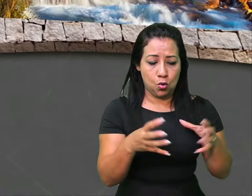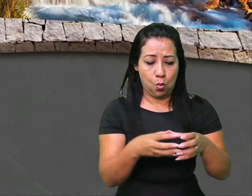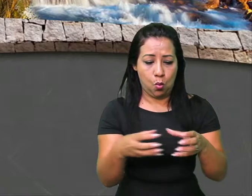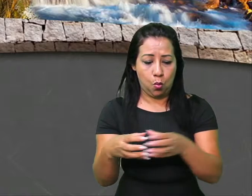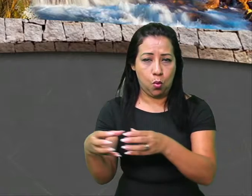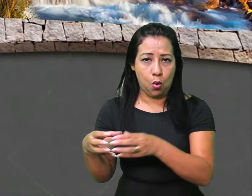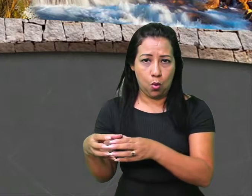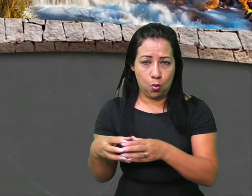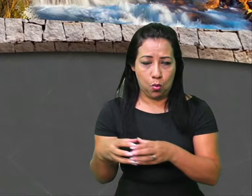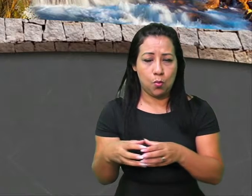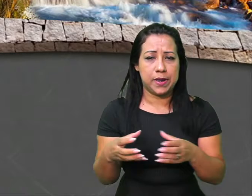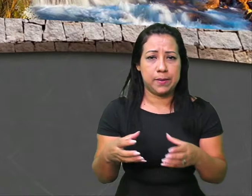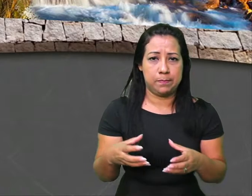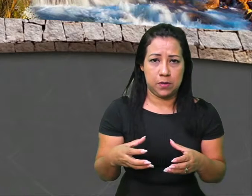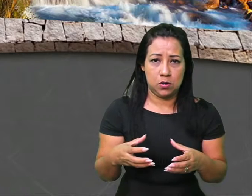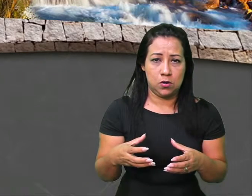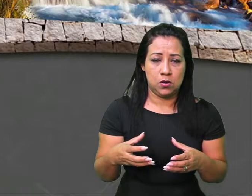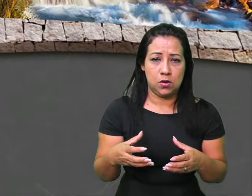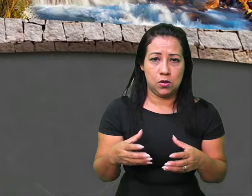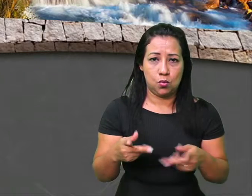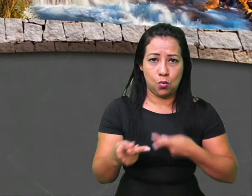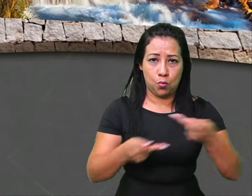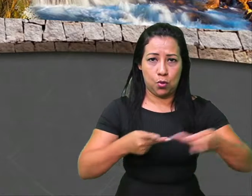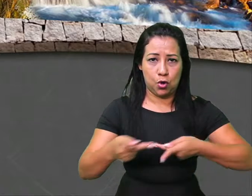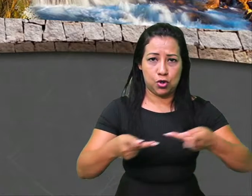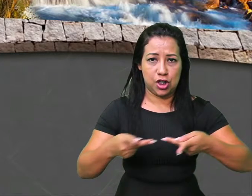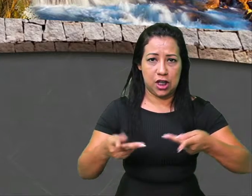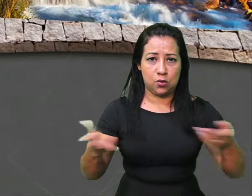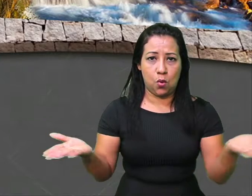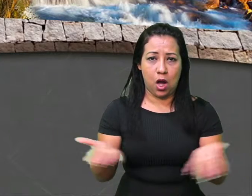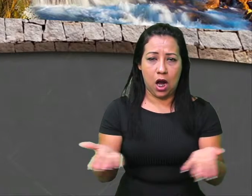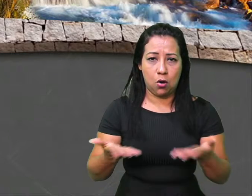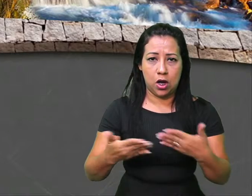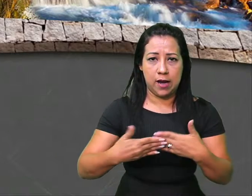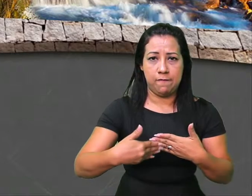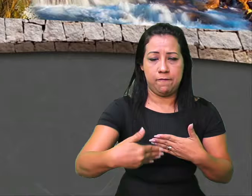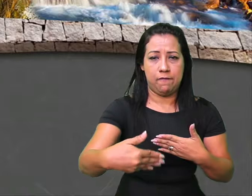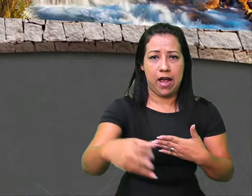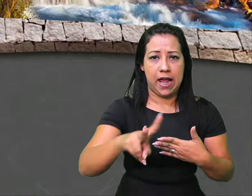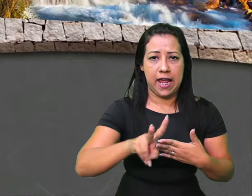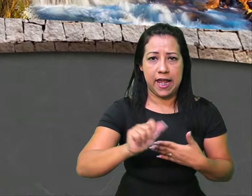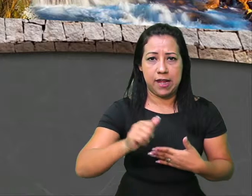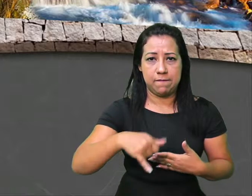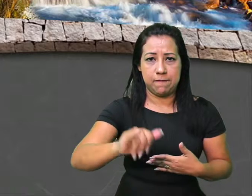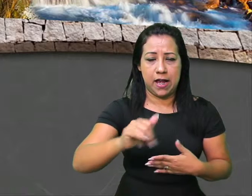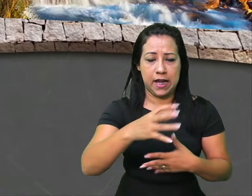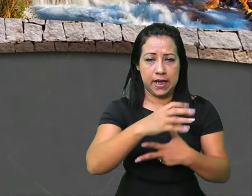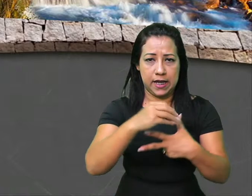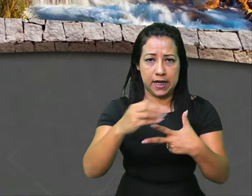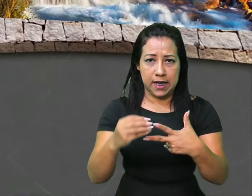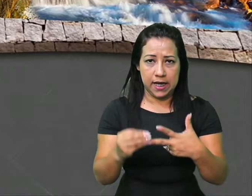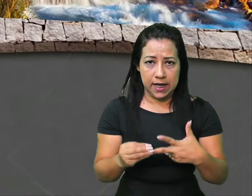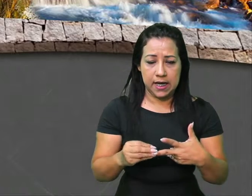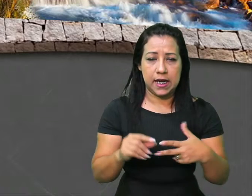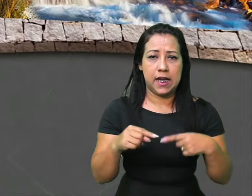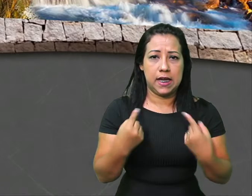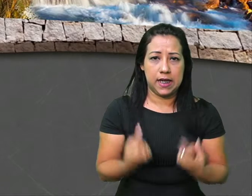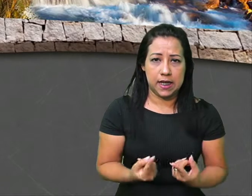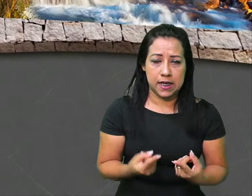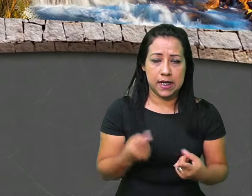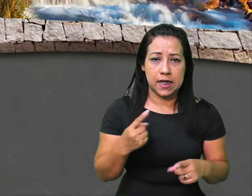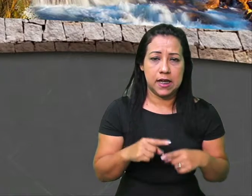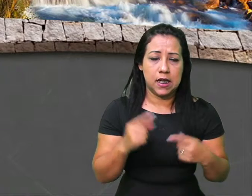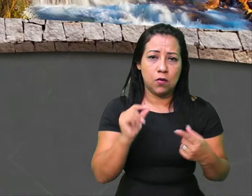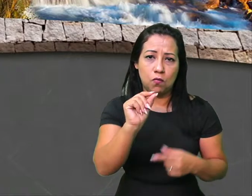O terceiro ano é aquele ano decisivo, porque é o momento em que você está tomando aquela decisão, qual é o curso que você quer